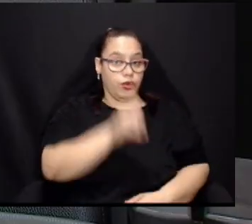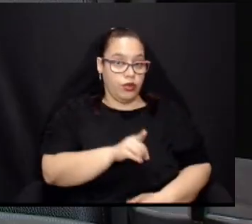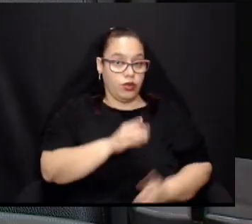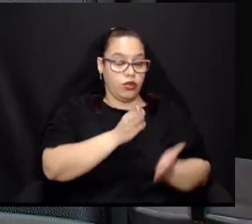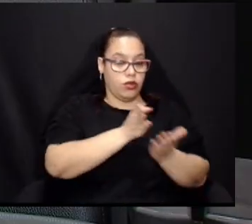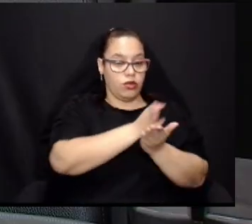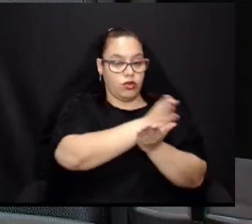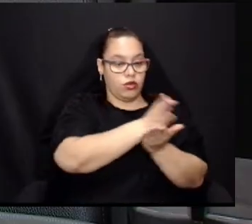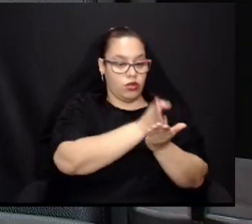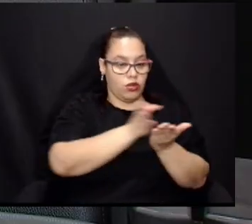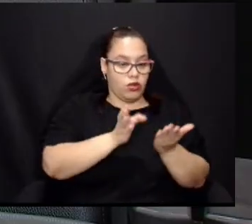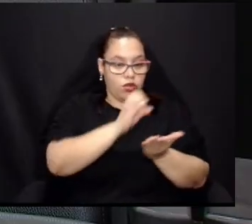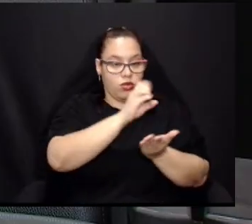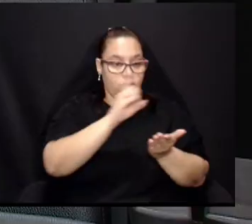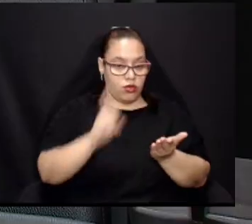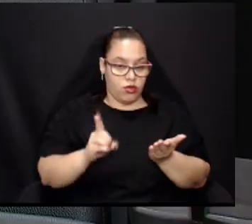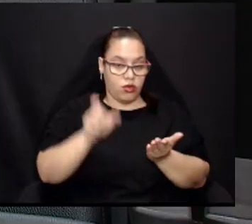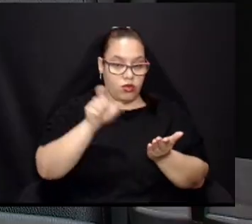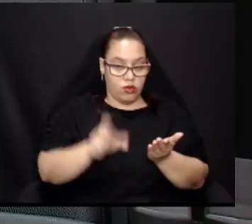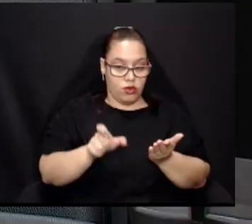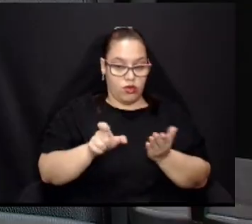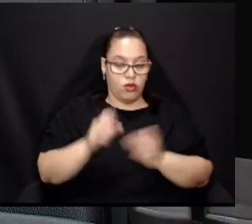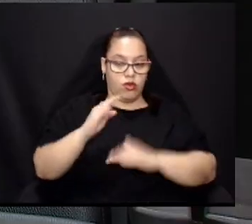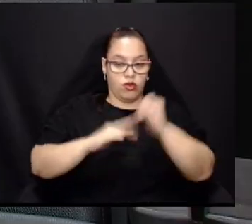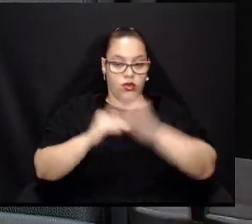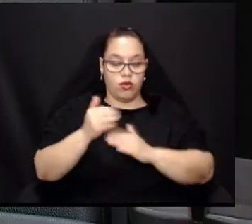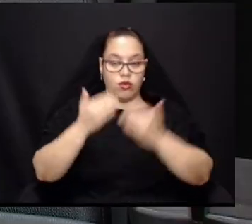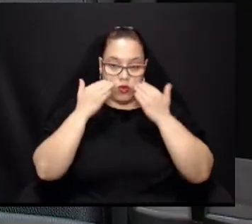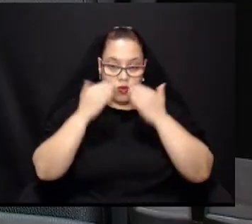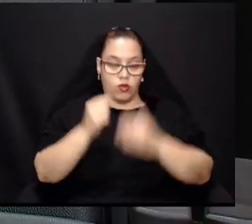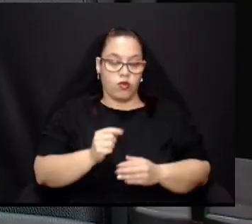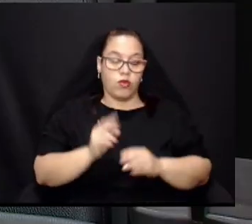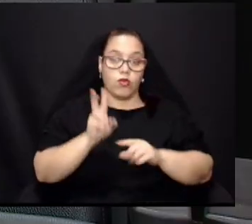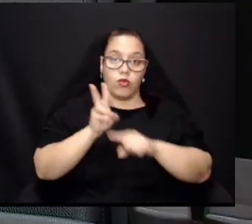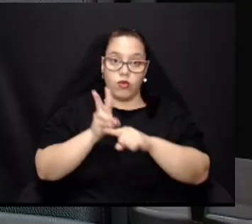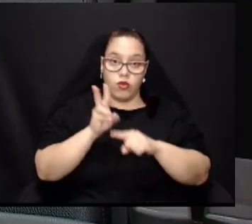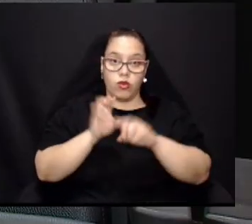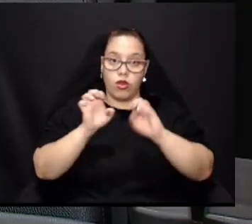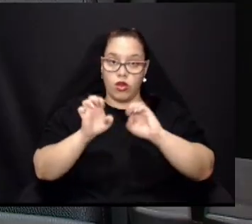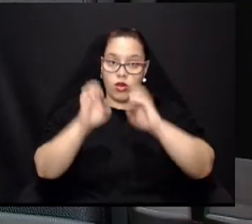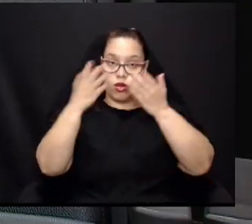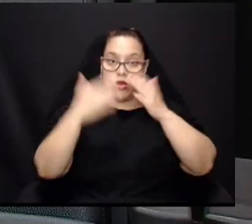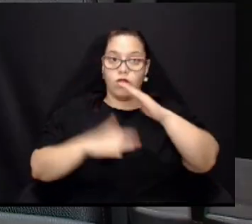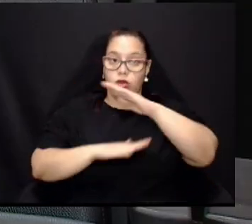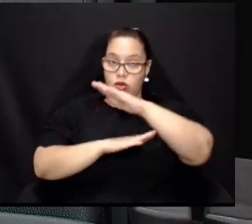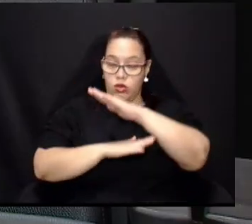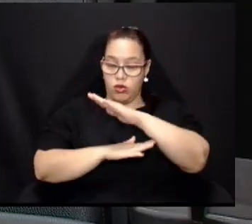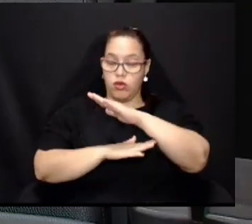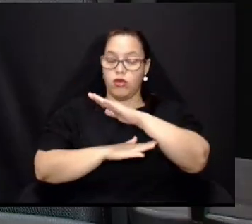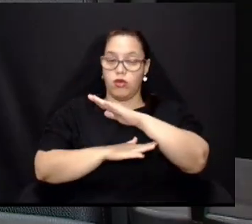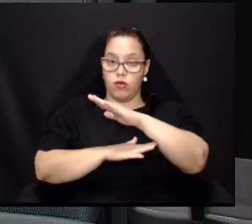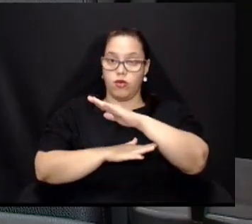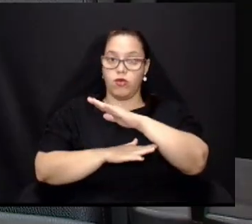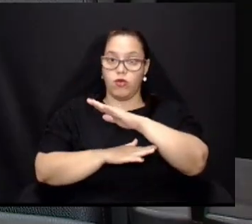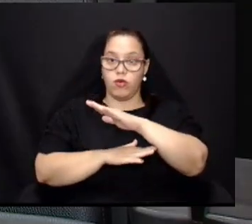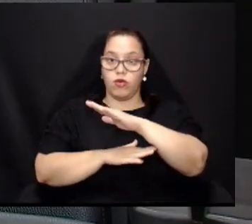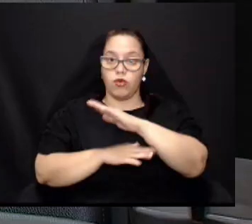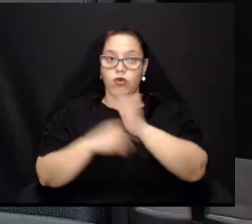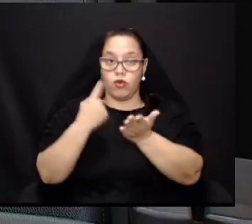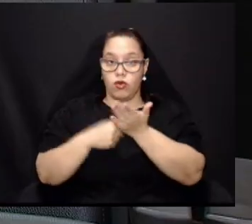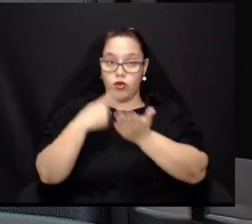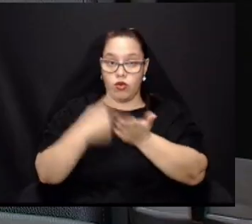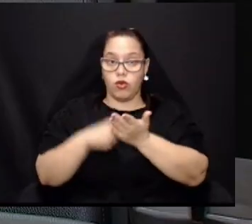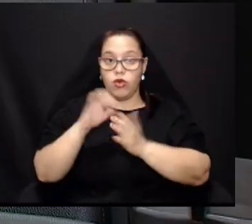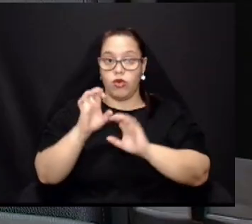coordenadorias. Uma de Relações Públicas e Cerimonial, que cuida mais dos eventos da casa, os agendamentos que ocorrem na casa, tudo que